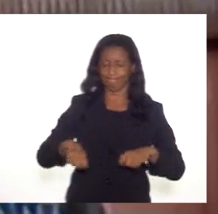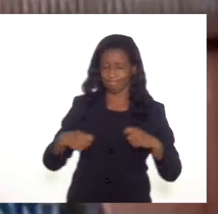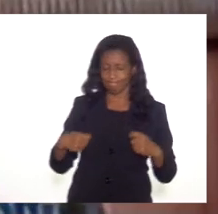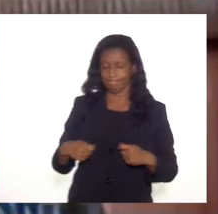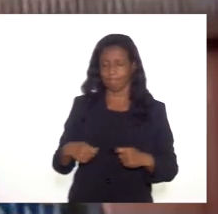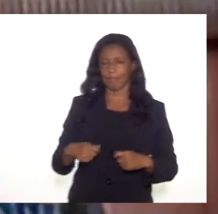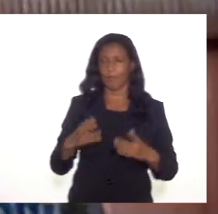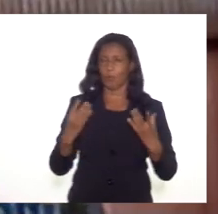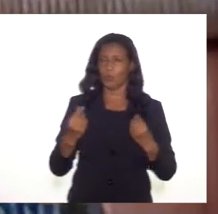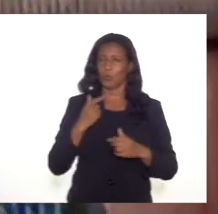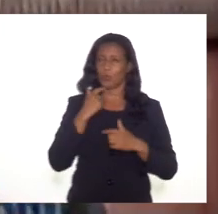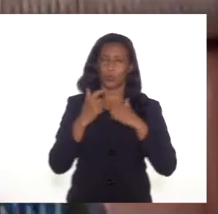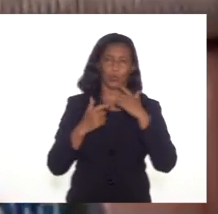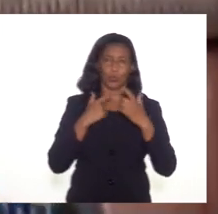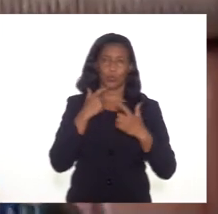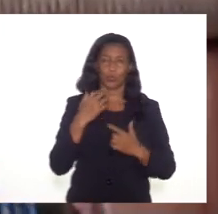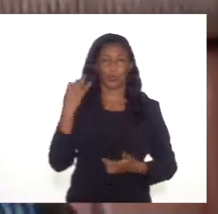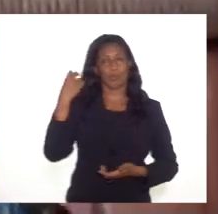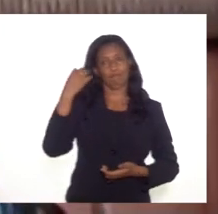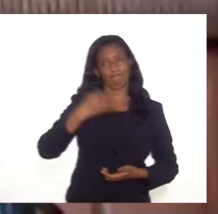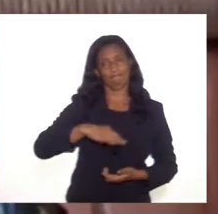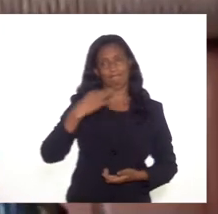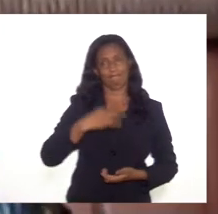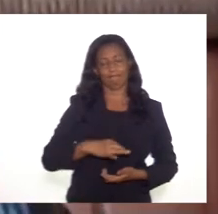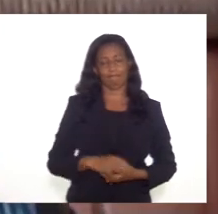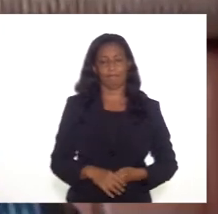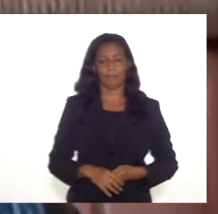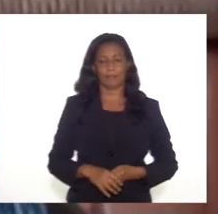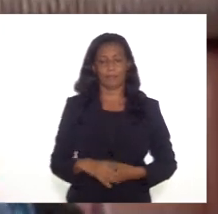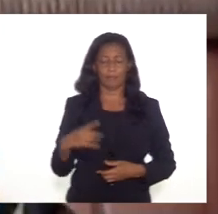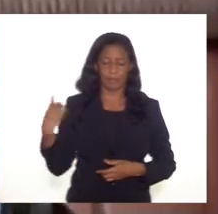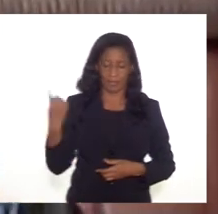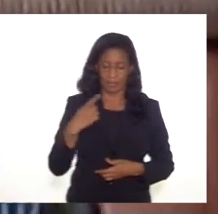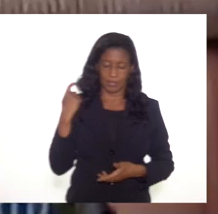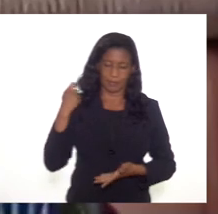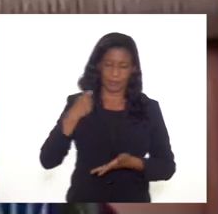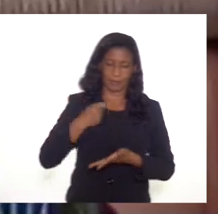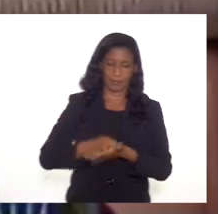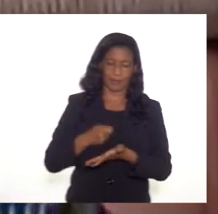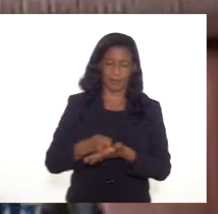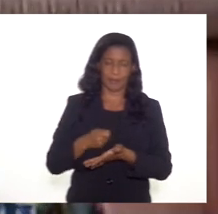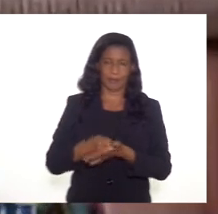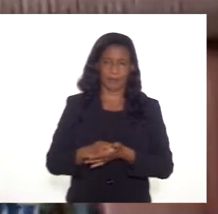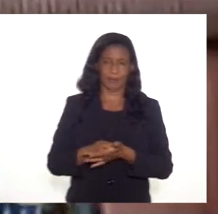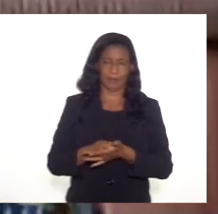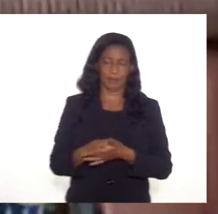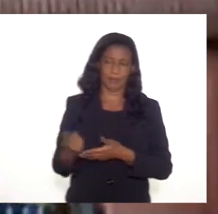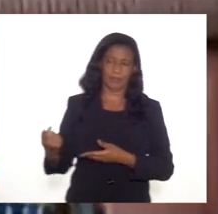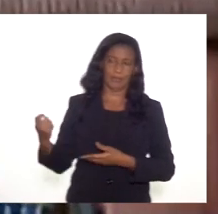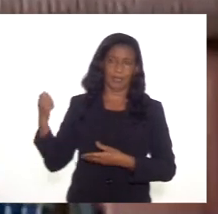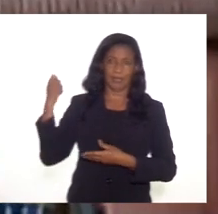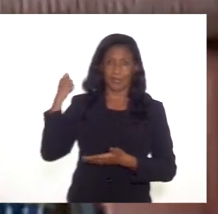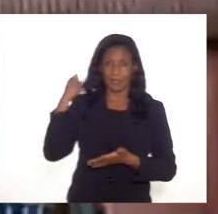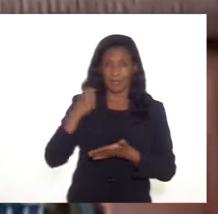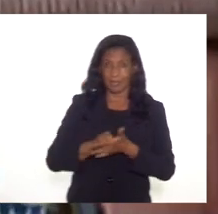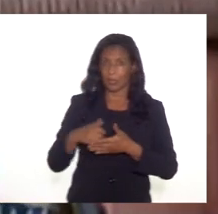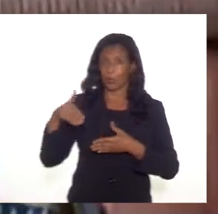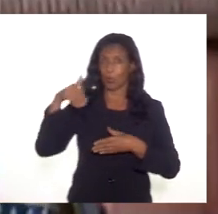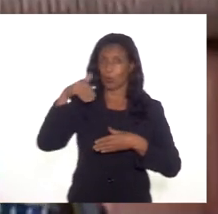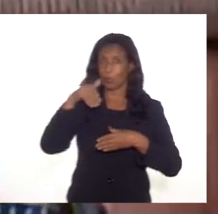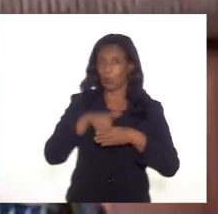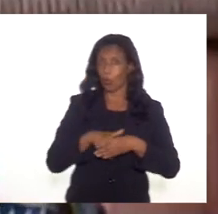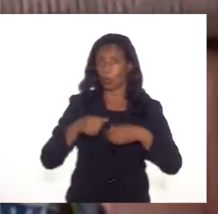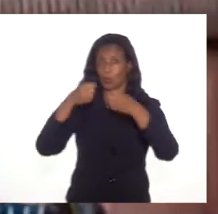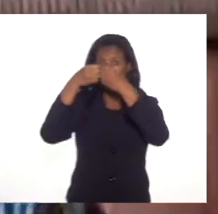mais incertezas do que certezas para a gente garantir e abalizar o nosso voto e justificar